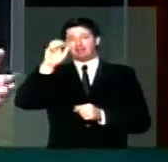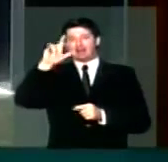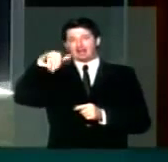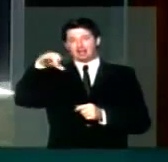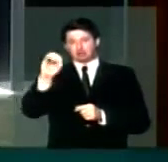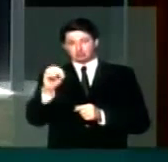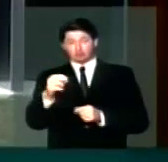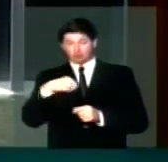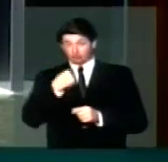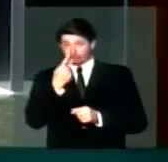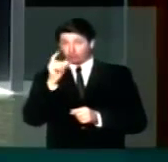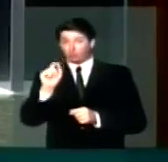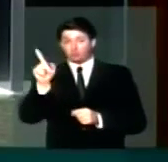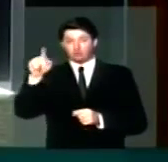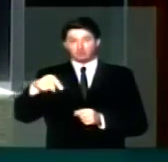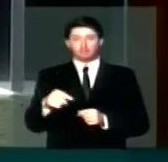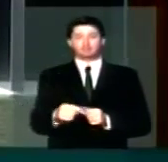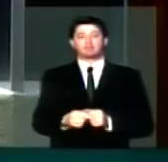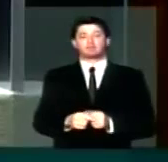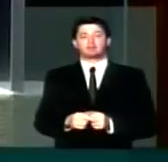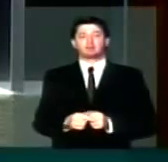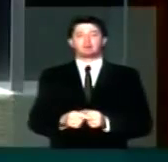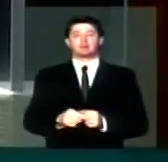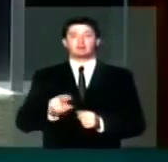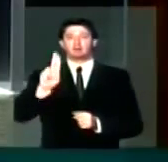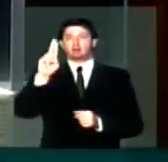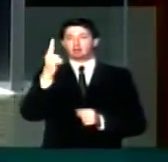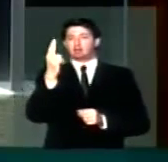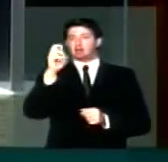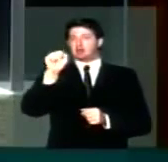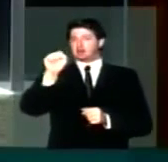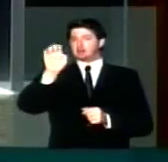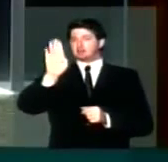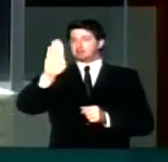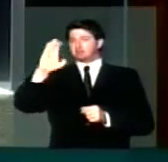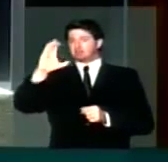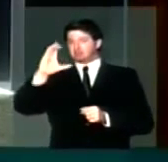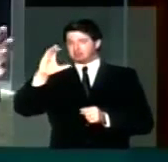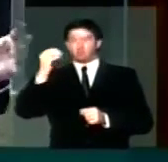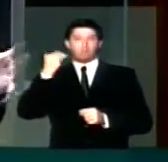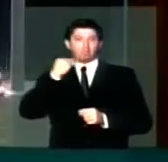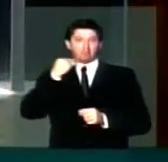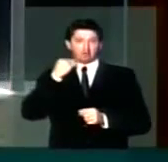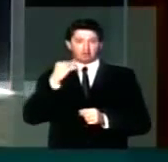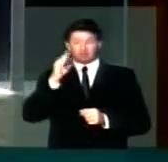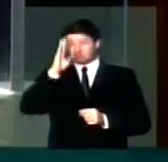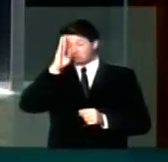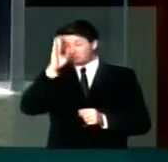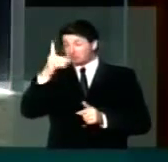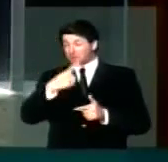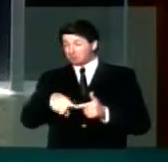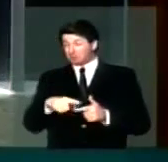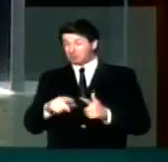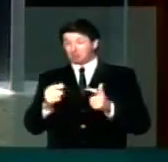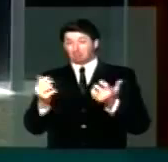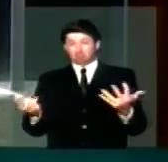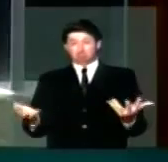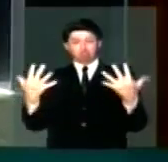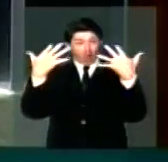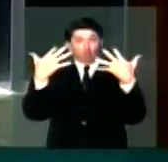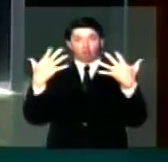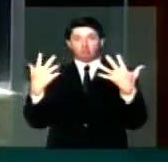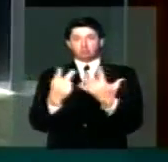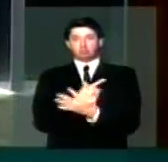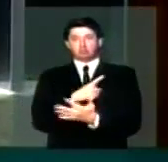me refiro, senhor presidente, ao caso do HSBC e da imensa repercussão que hoje, no mundo